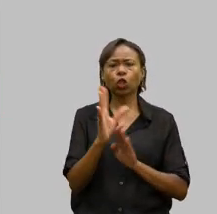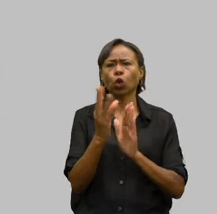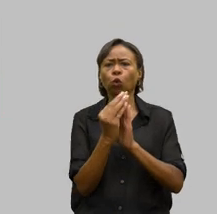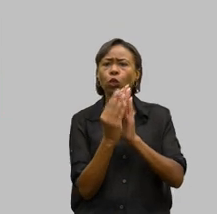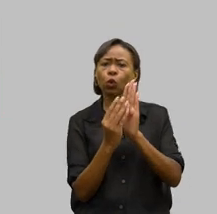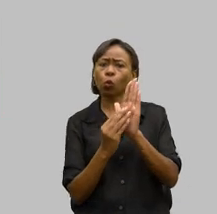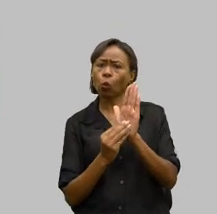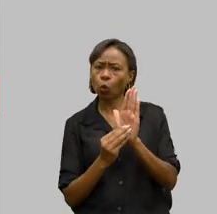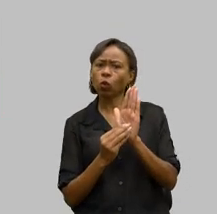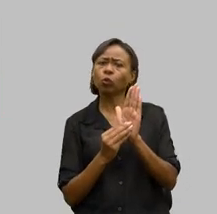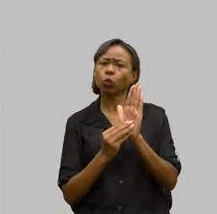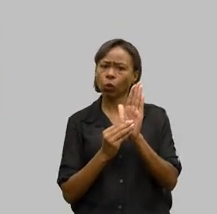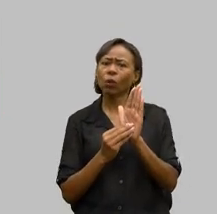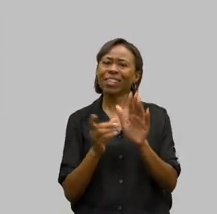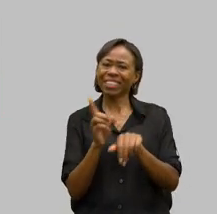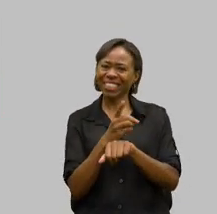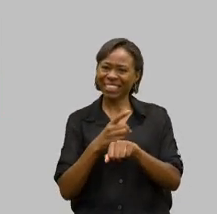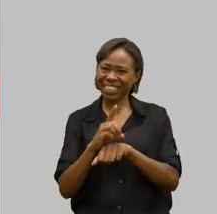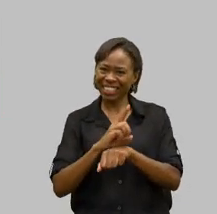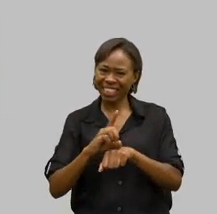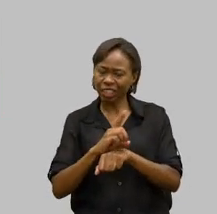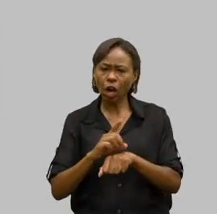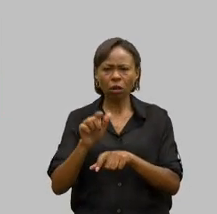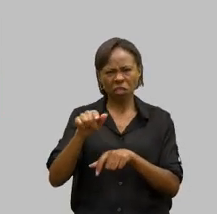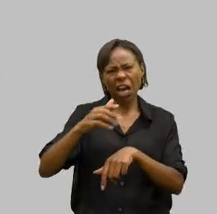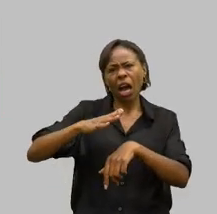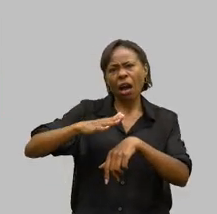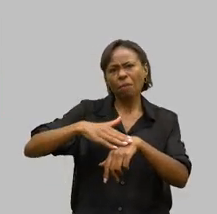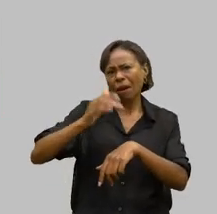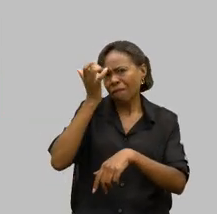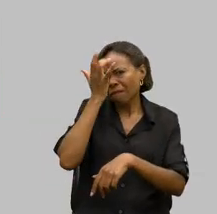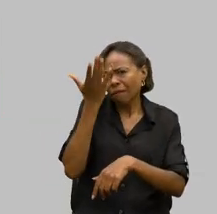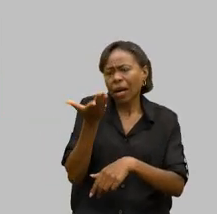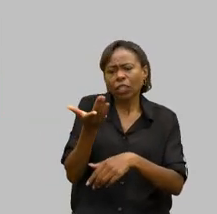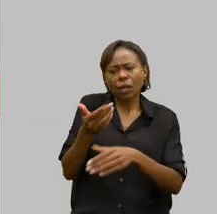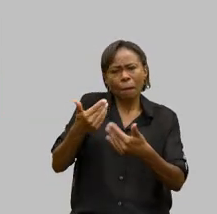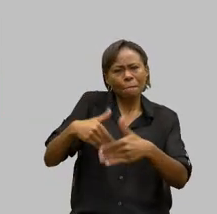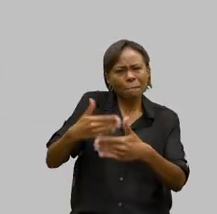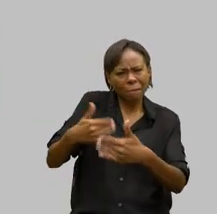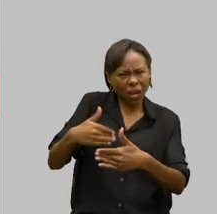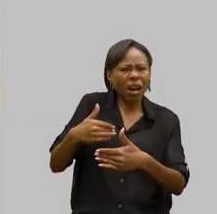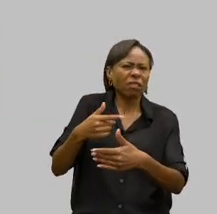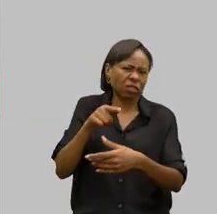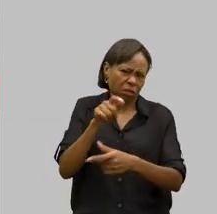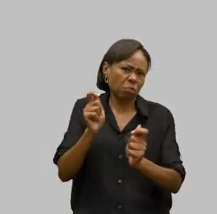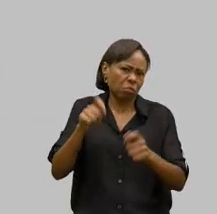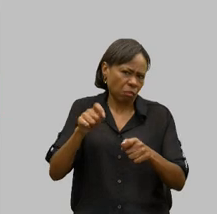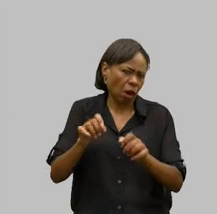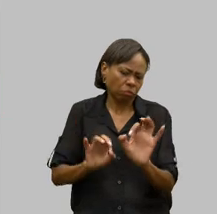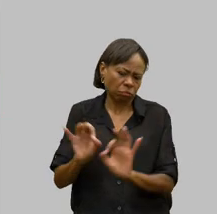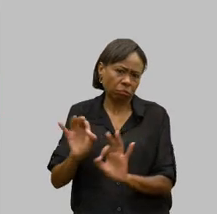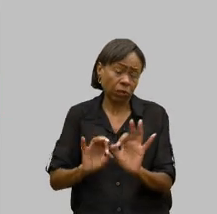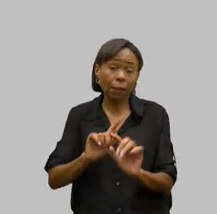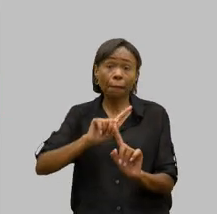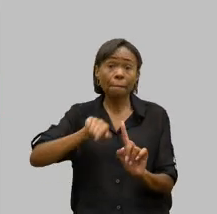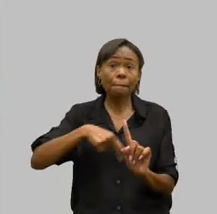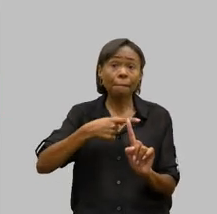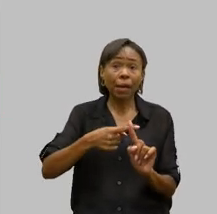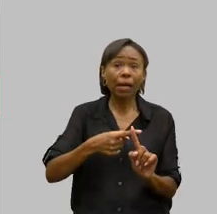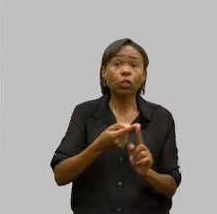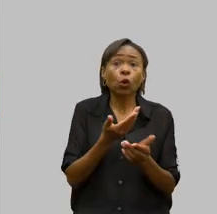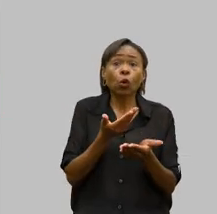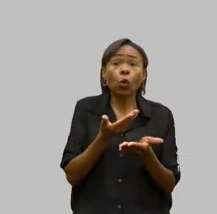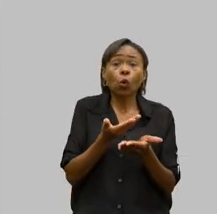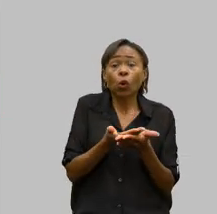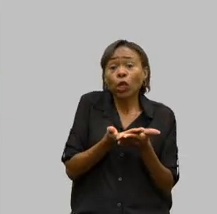uma prova, não ter que ficar pegando informação lá no Google, ou pedir em direito autoral, e também o Estudo Play. O Estudo Play é uma